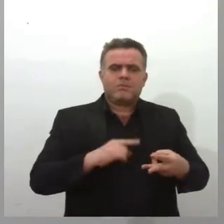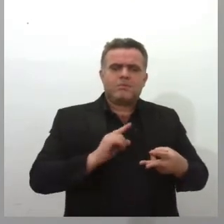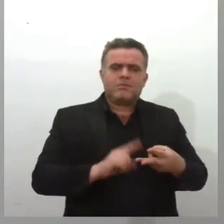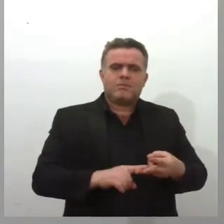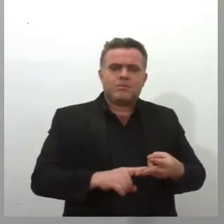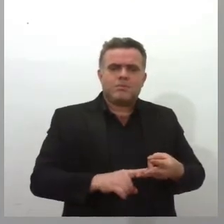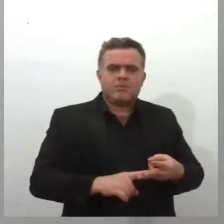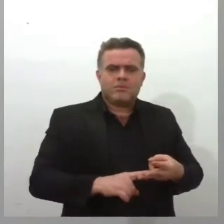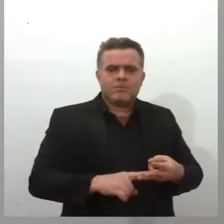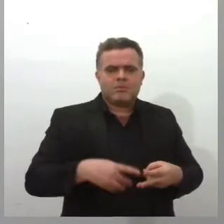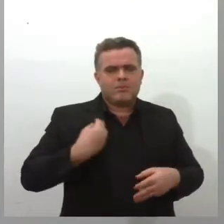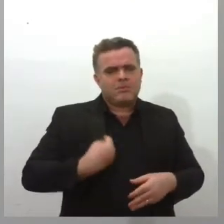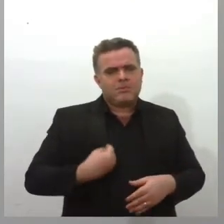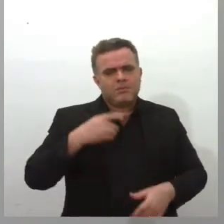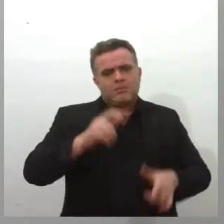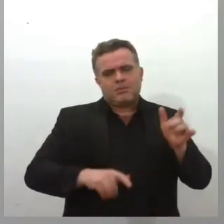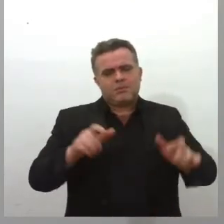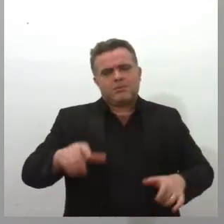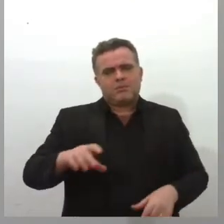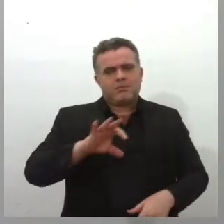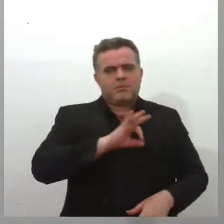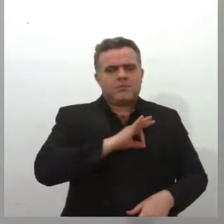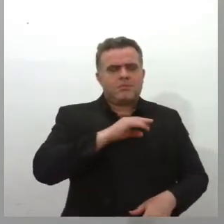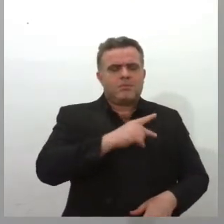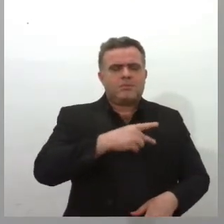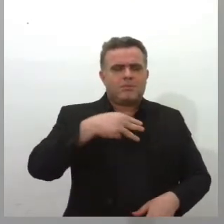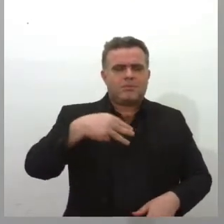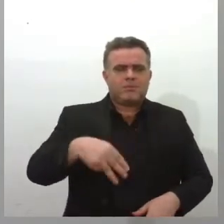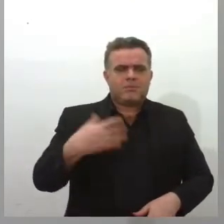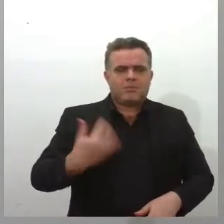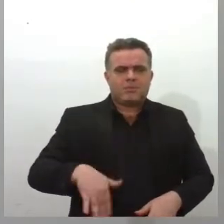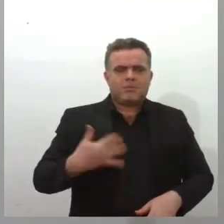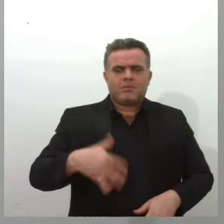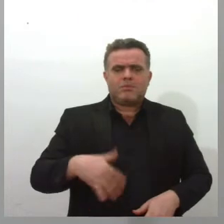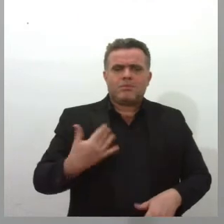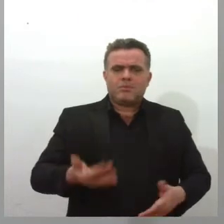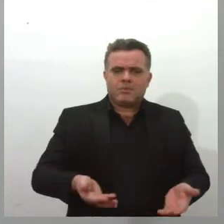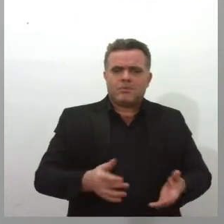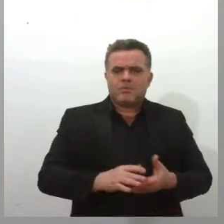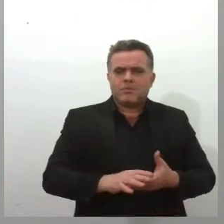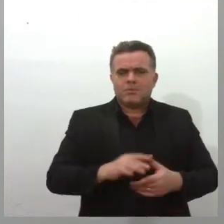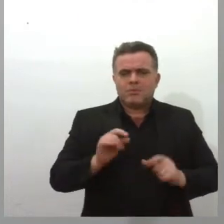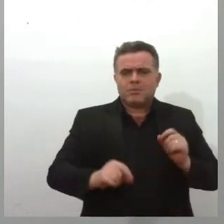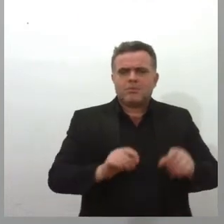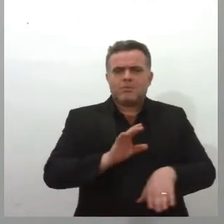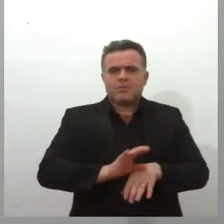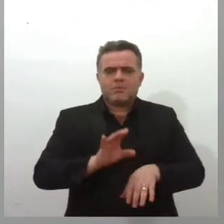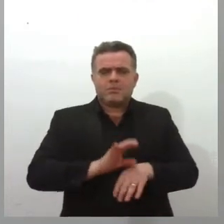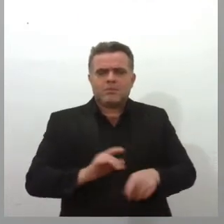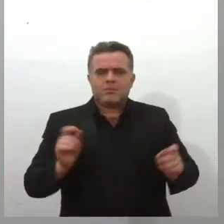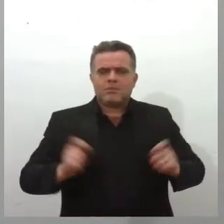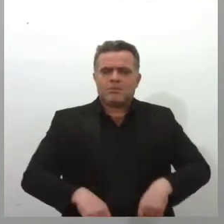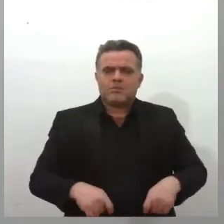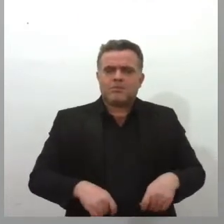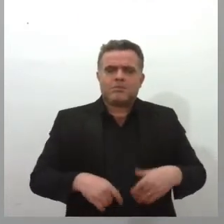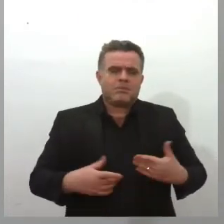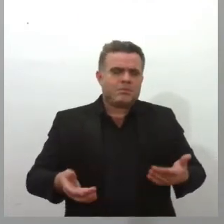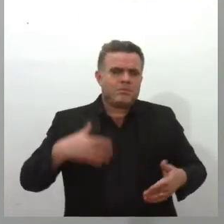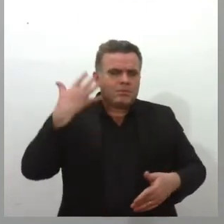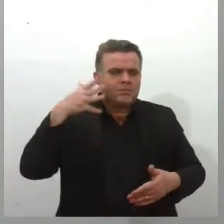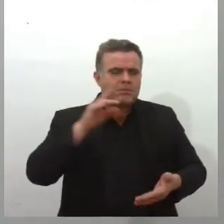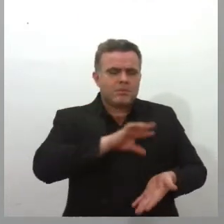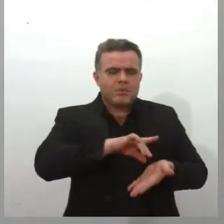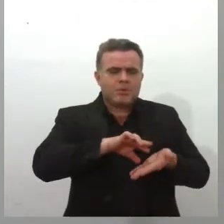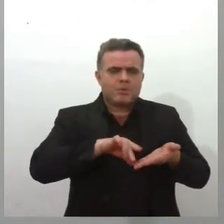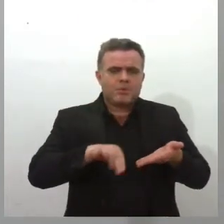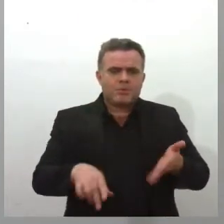a presença de policiais militares do pelotão ambiental na nossa seccional para um curso de capacitação, né, um ciclo de palestras em direito